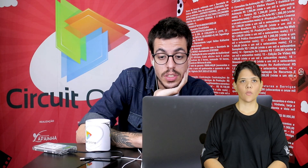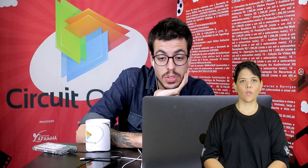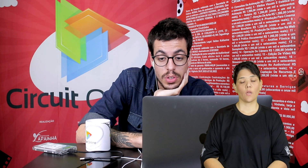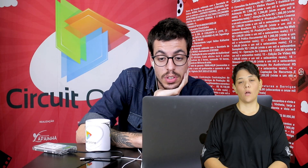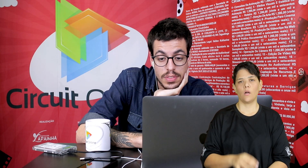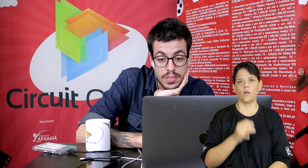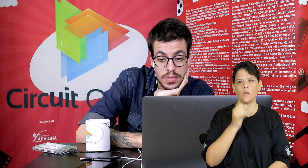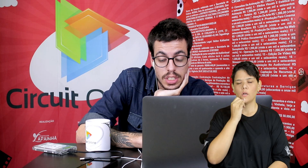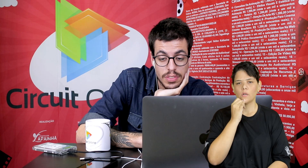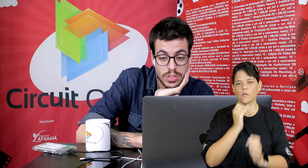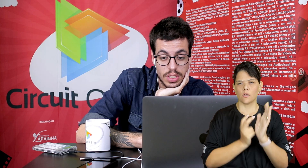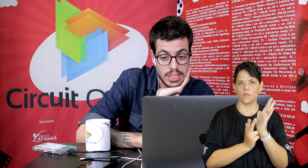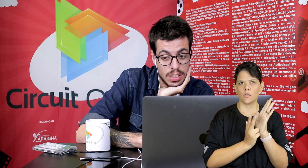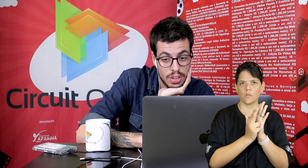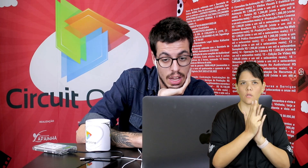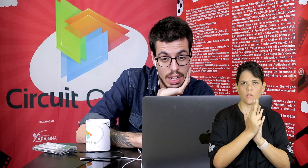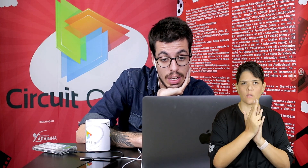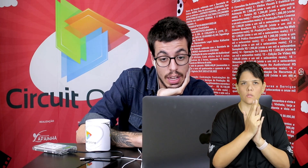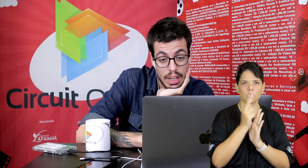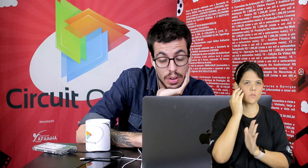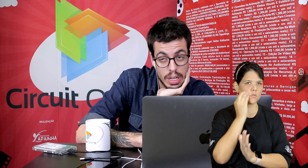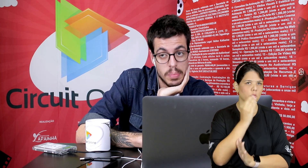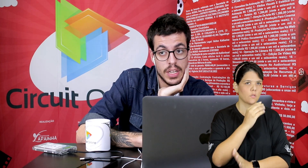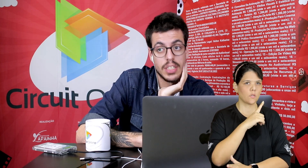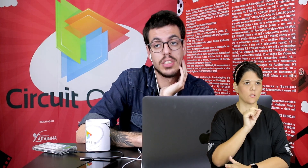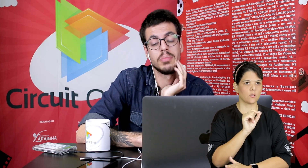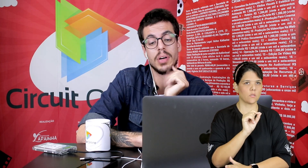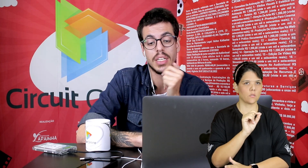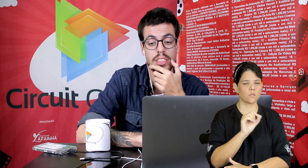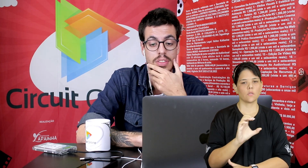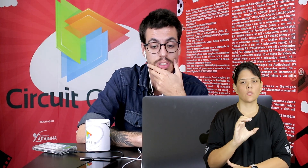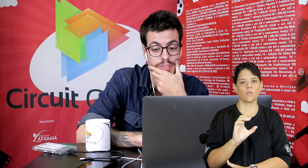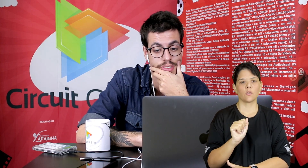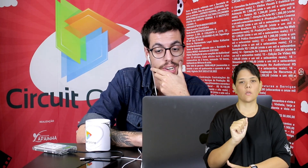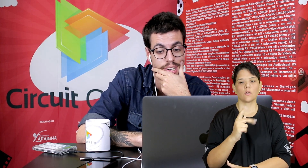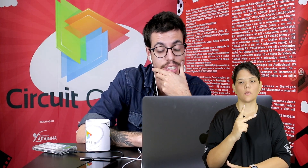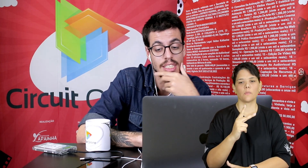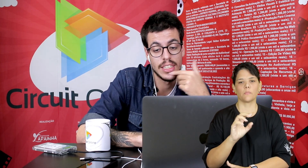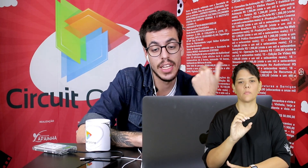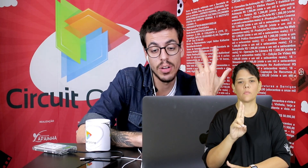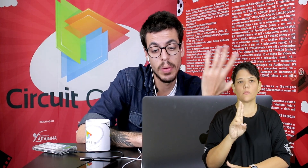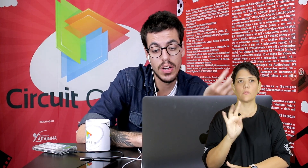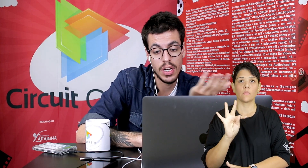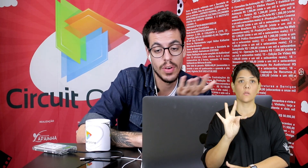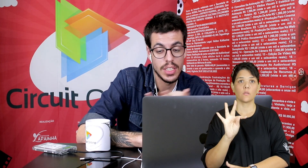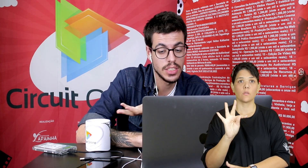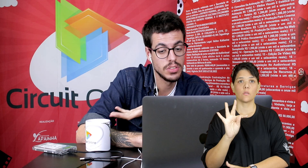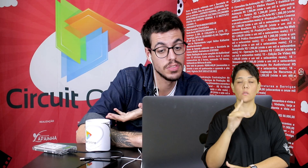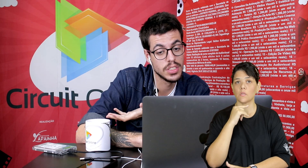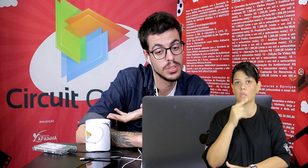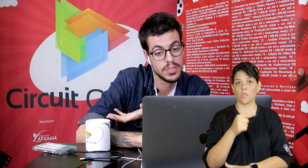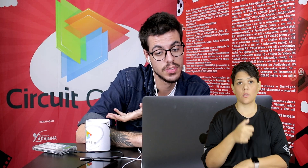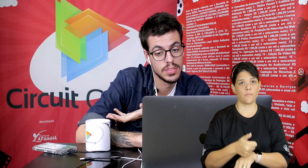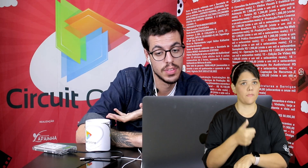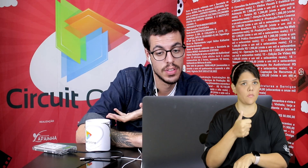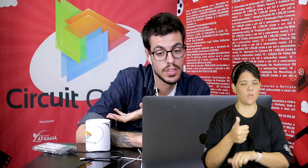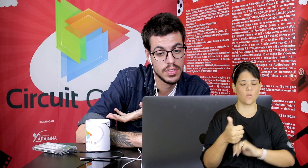Um editor que funciona em celular é o CapCut, mas eu vou falar, assim, nenhum melhora a qualidade do